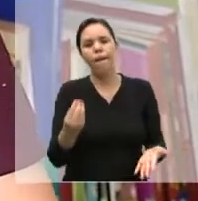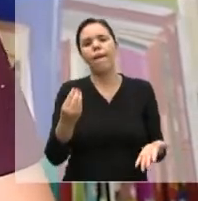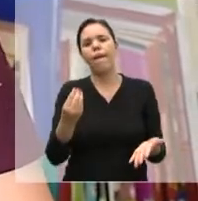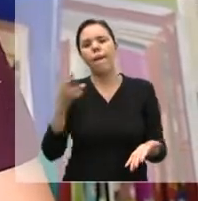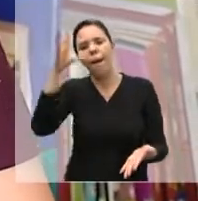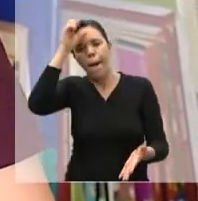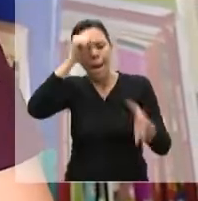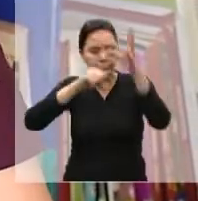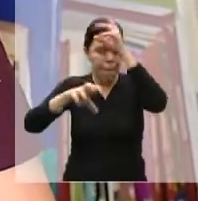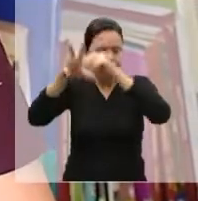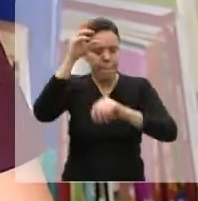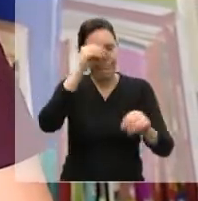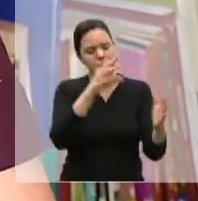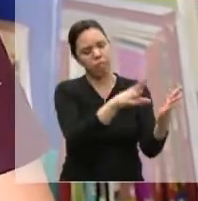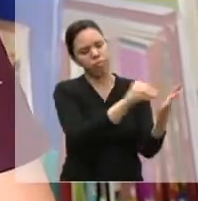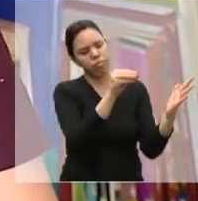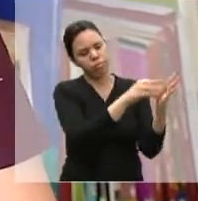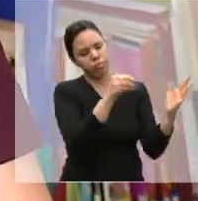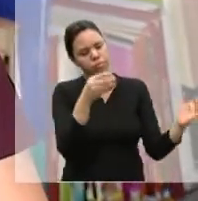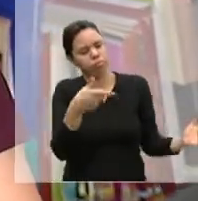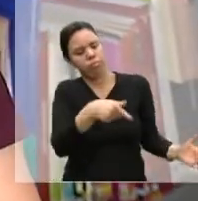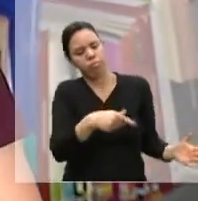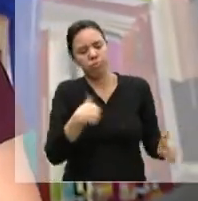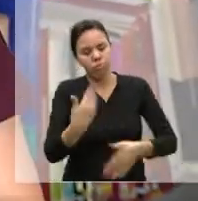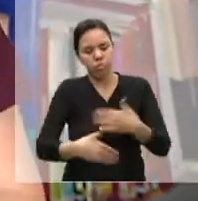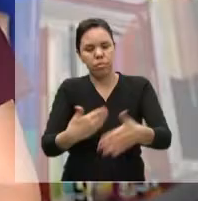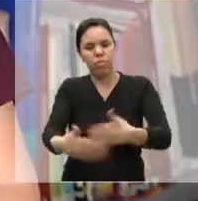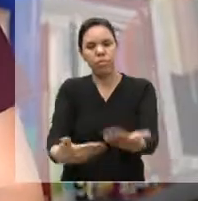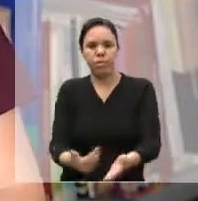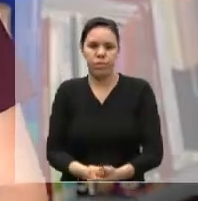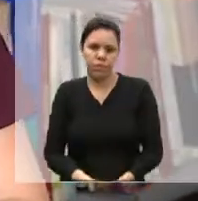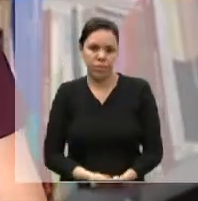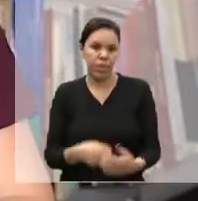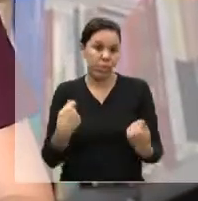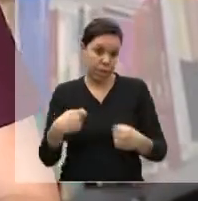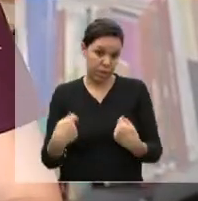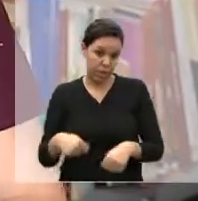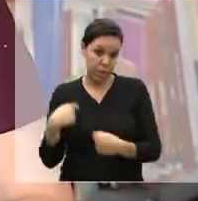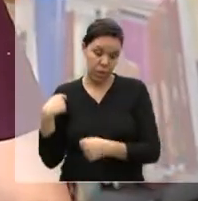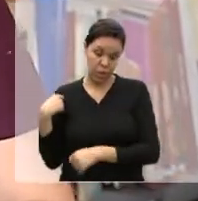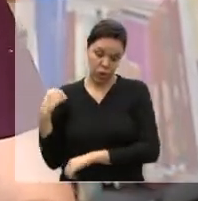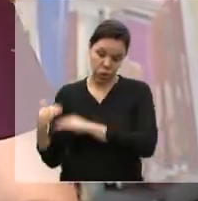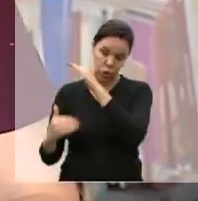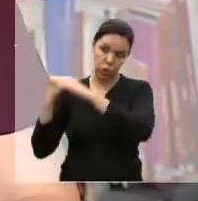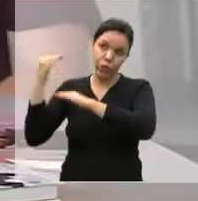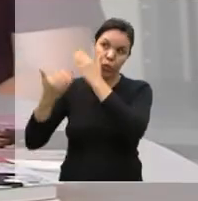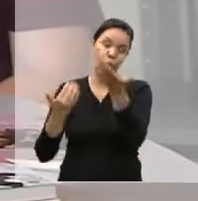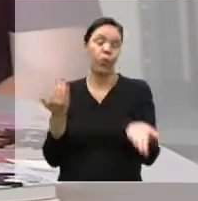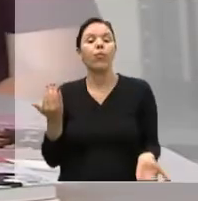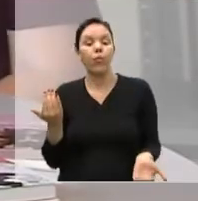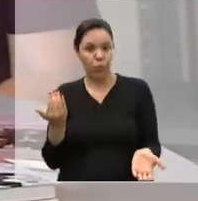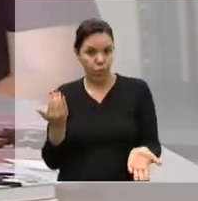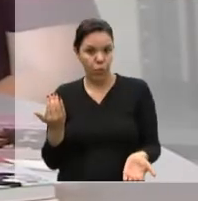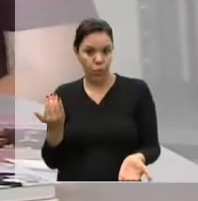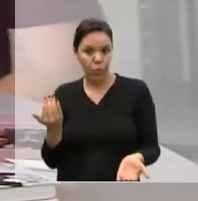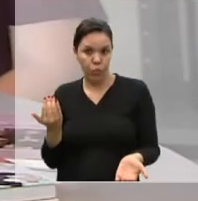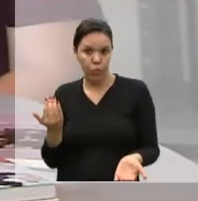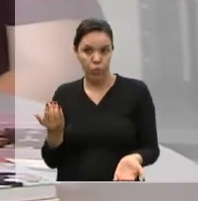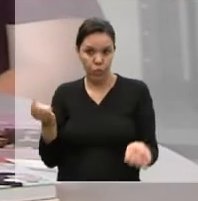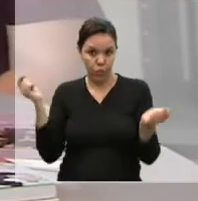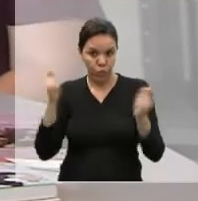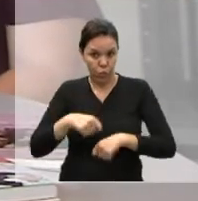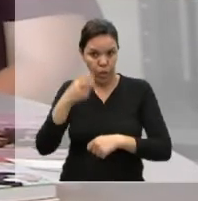exemplos. E com o passar do tempo, a gente tem que desenvolver esse lado para entender o que está acontecendo.